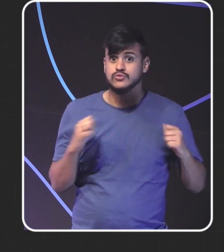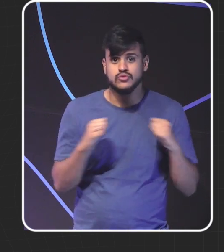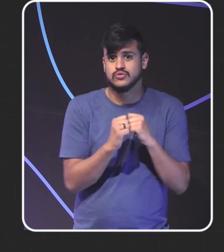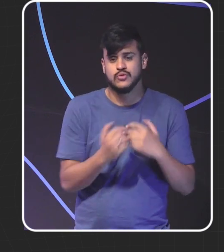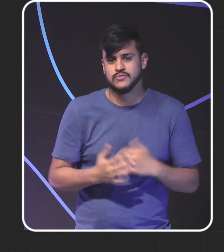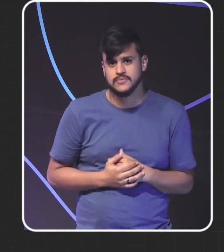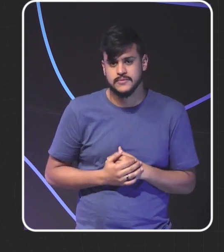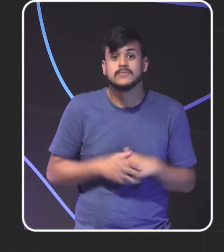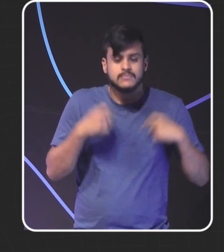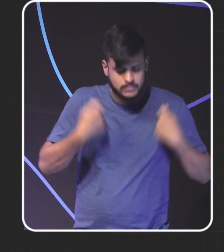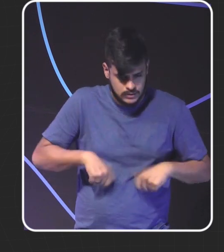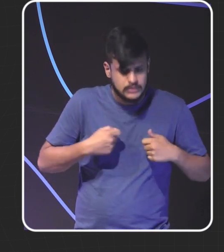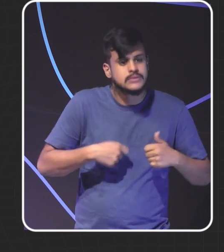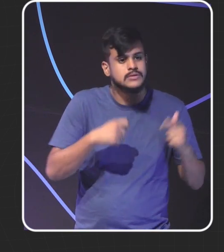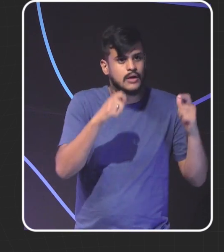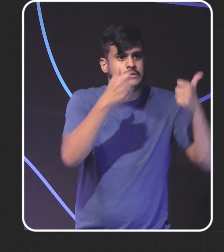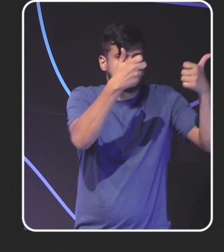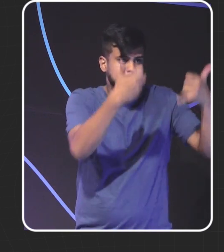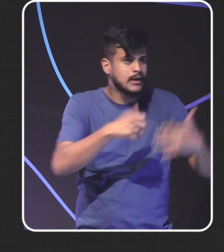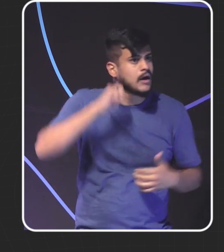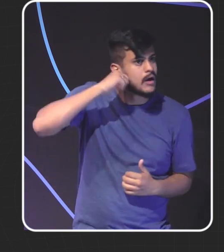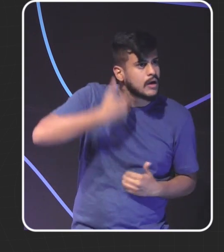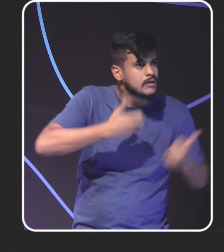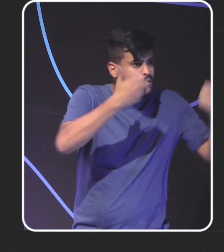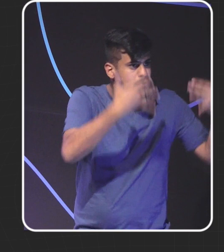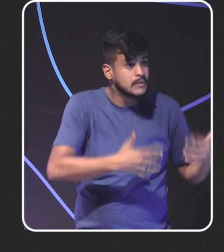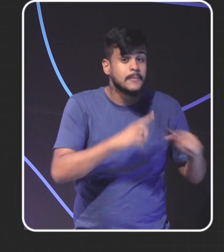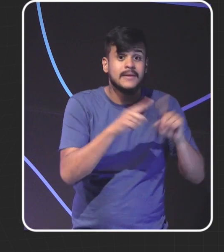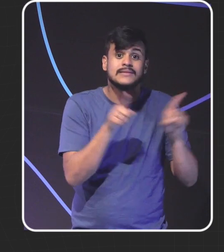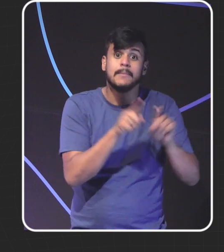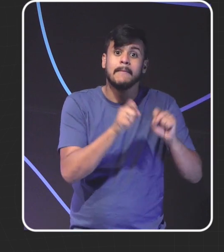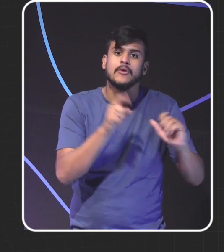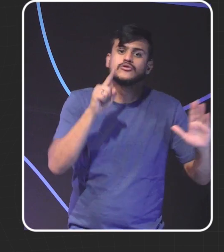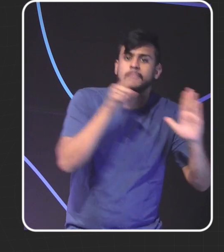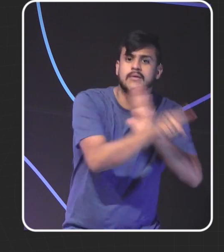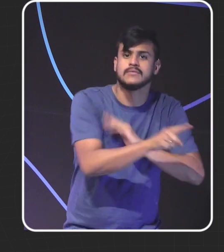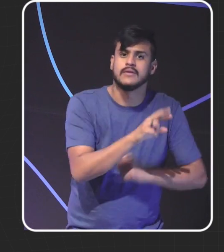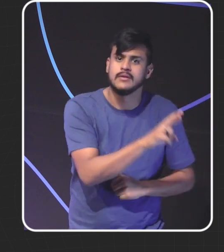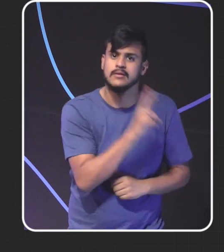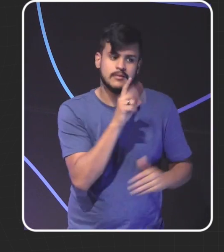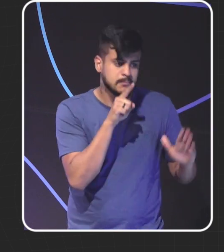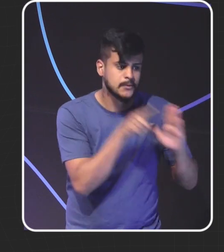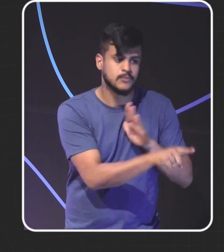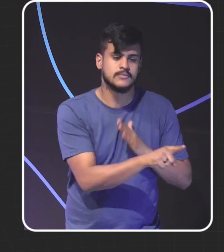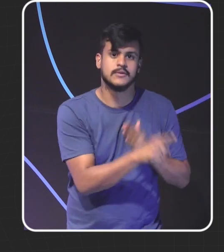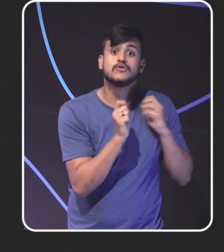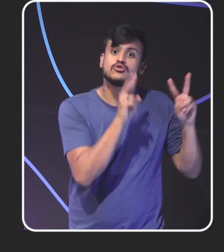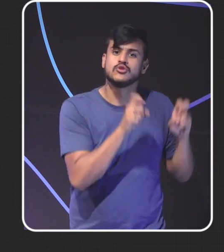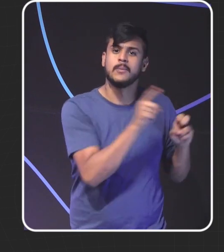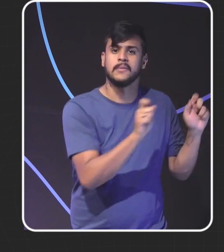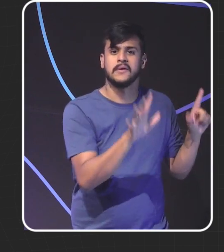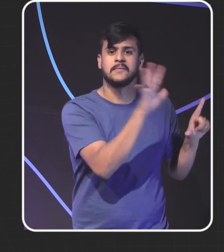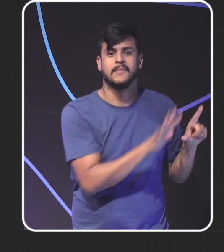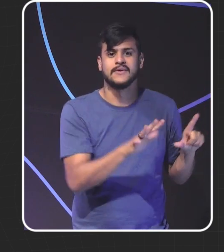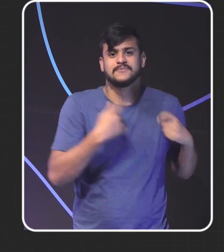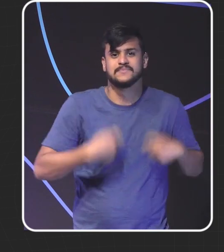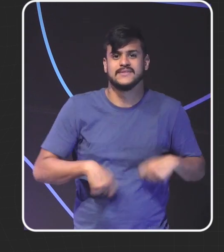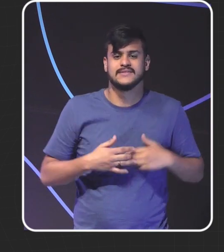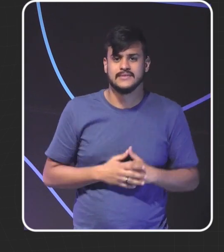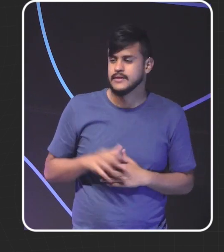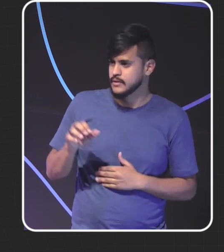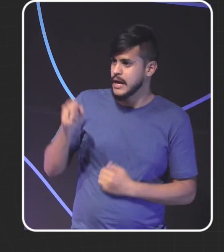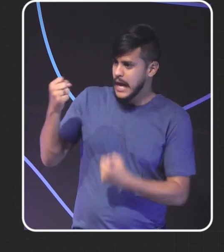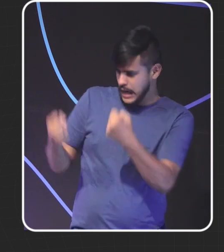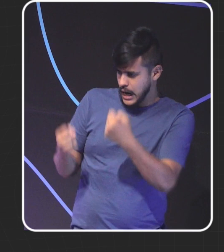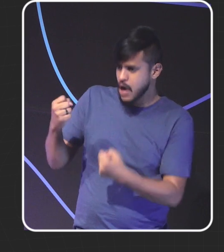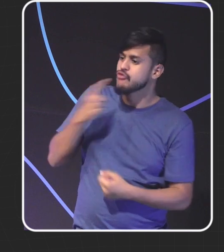descrever, você vai ter um diálogo com a imagem, sabe? Você vai poder perguntar para a inteligência artificial sobre a Legal. imagem. Ah, é um carro vermelho,